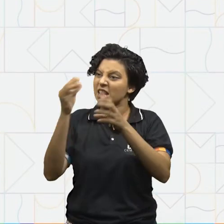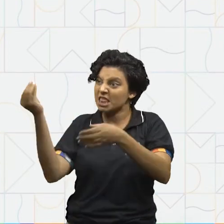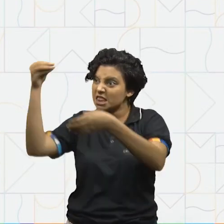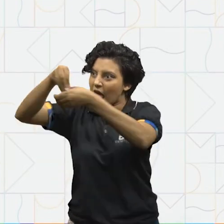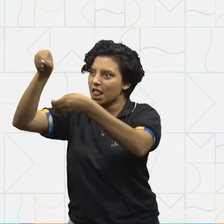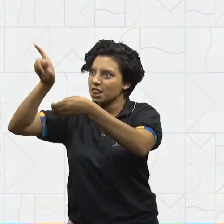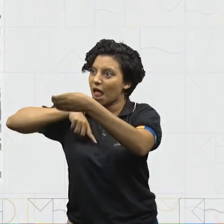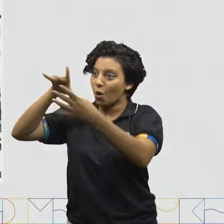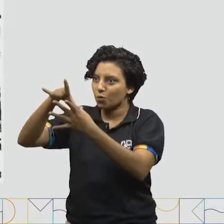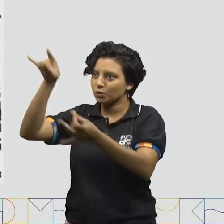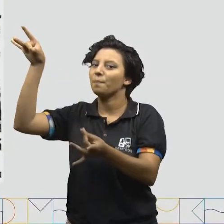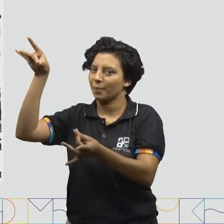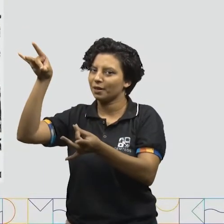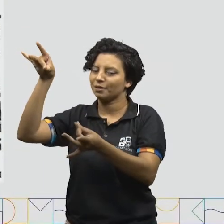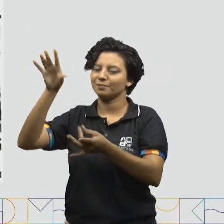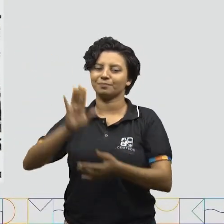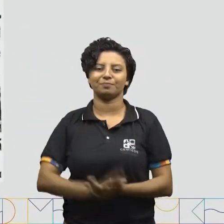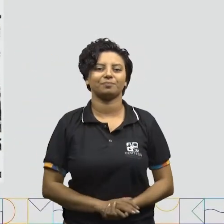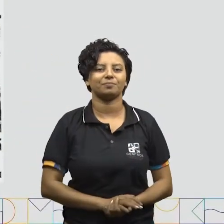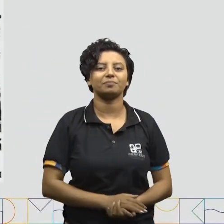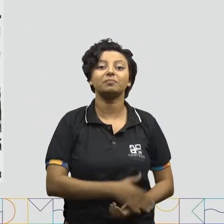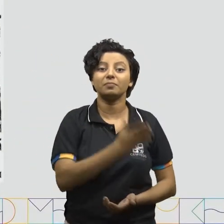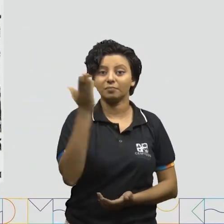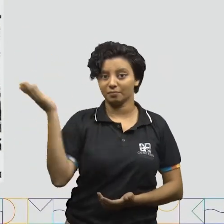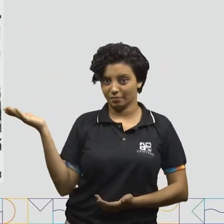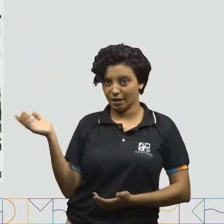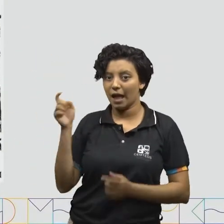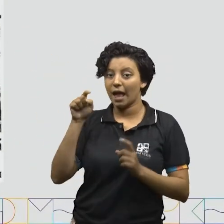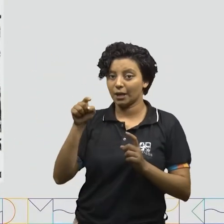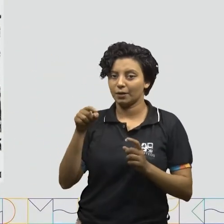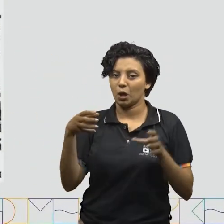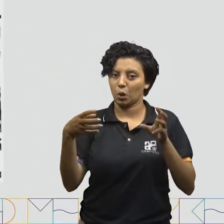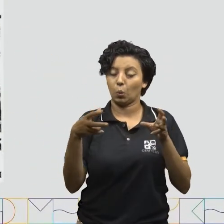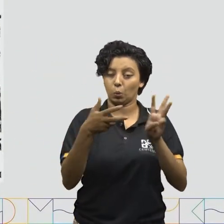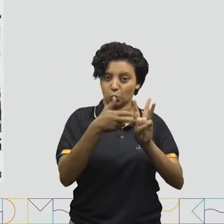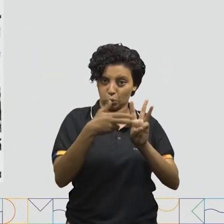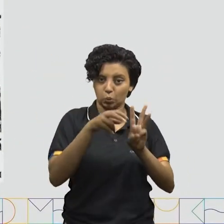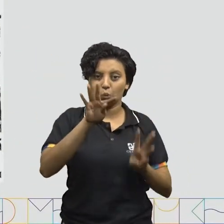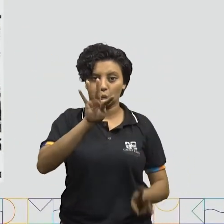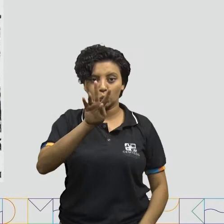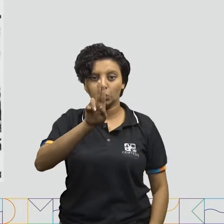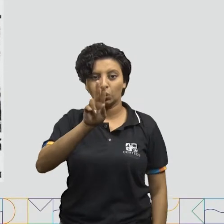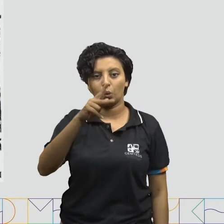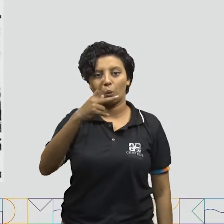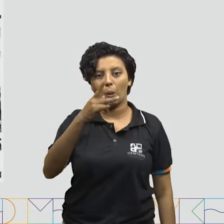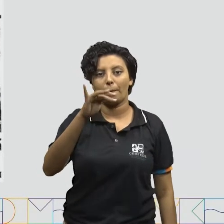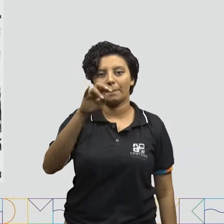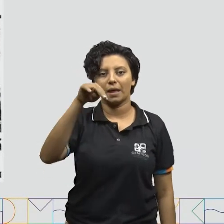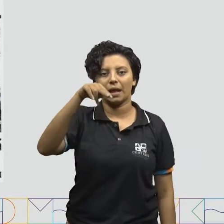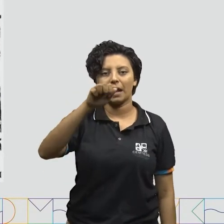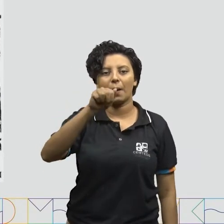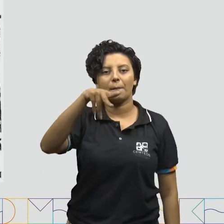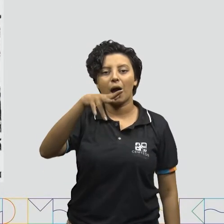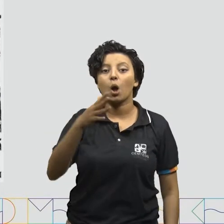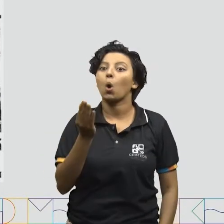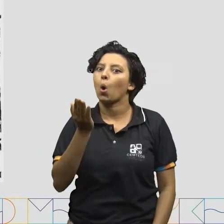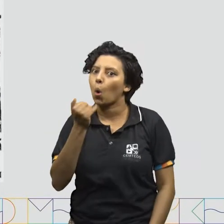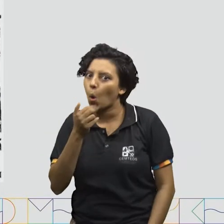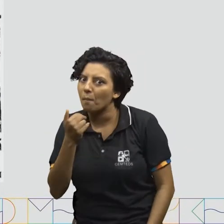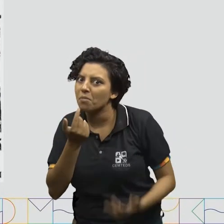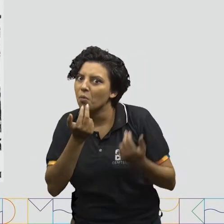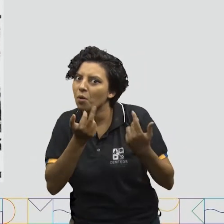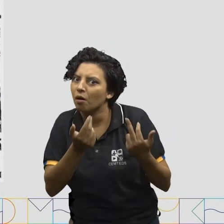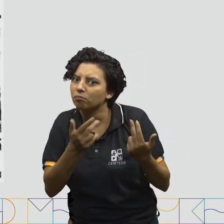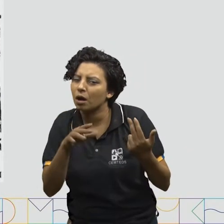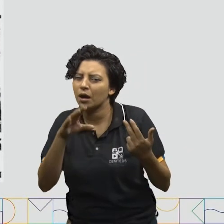espírito dentro de si. Os tupinambás eram considerados canibais. Você sabe o que quer dizer isso, não é? Isso mesmo,